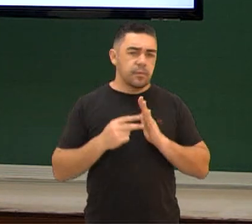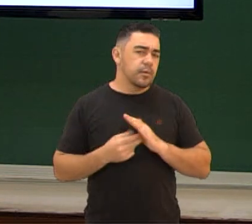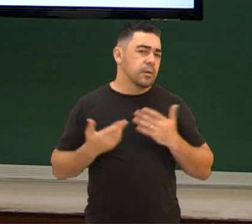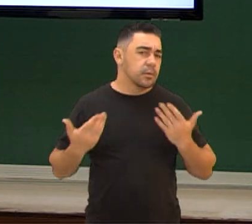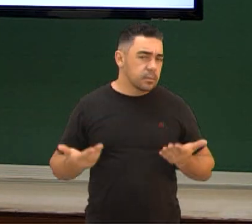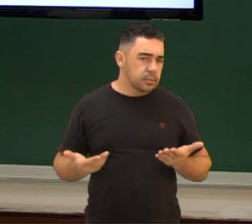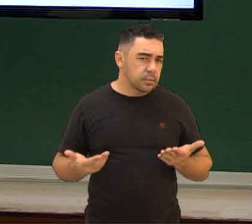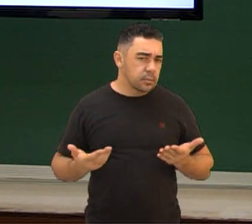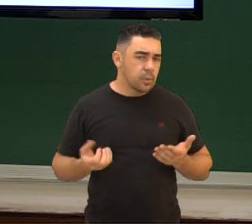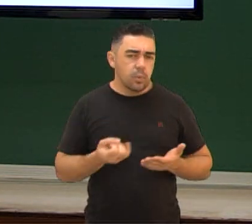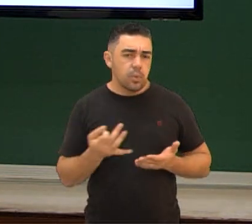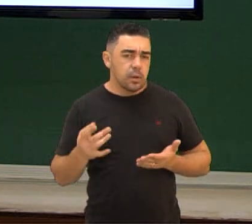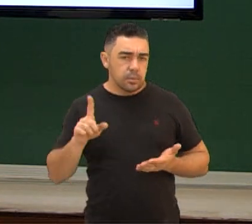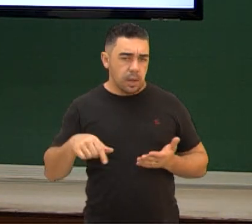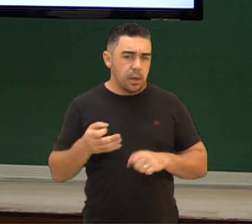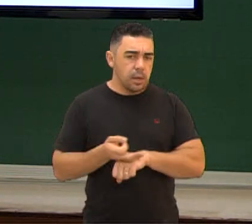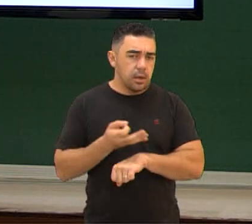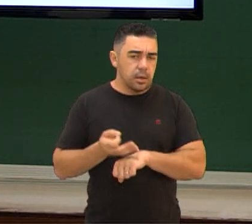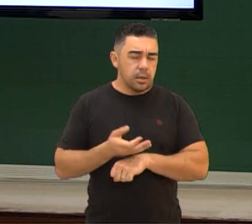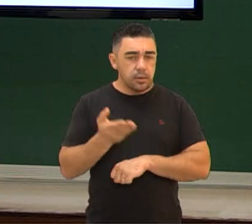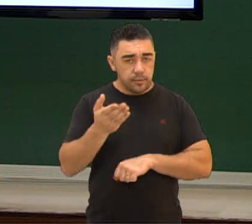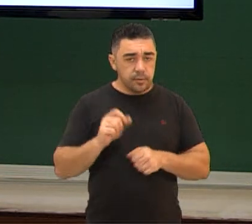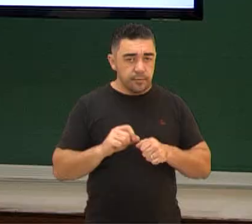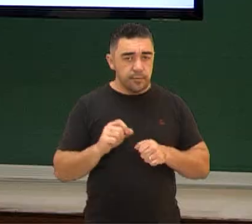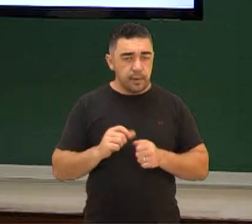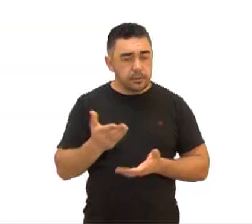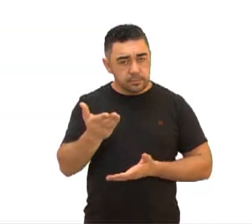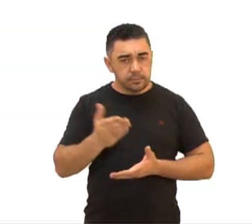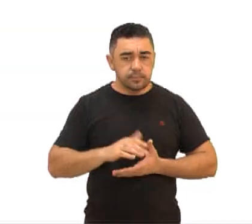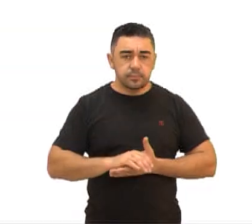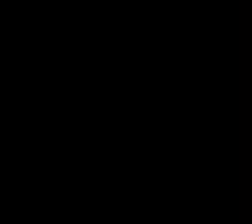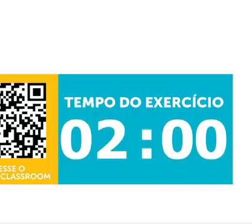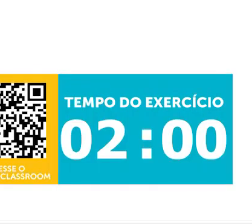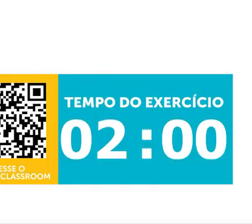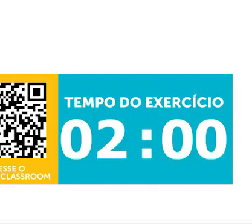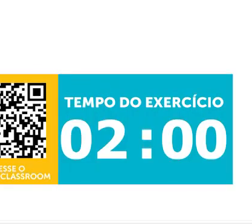qual é o valor da resistência? Apliquem URI e descubram.